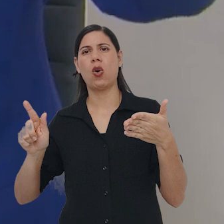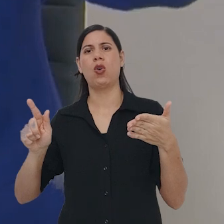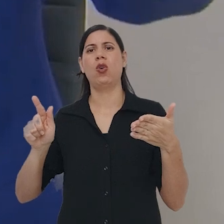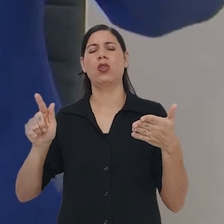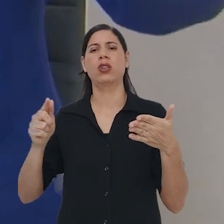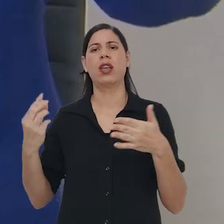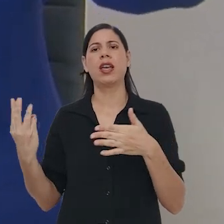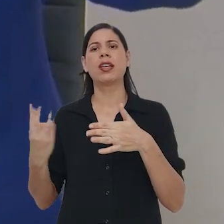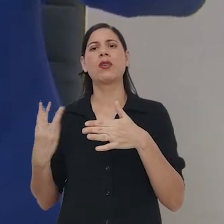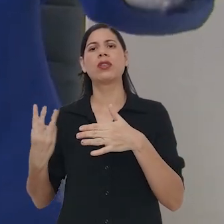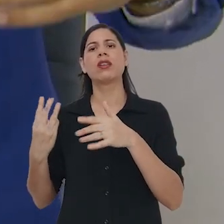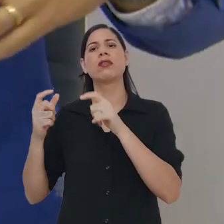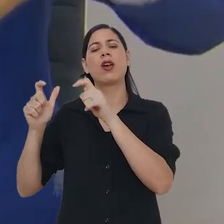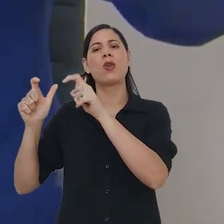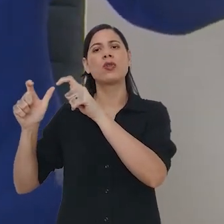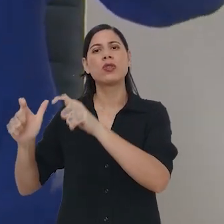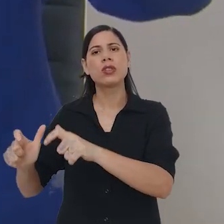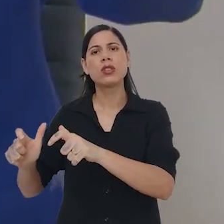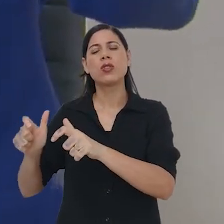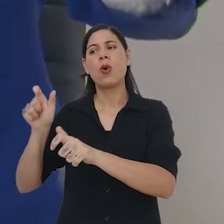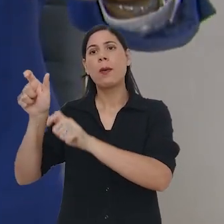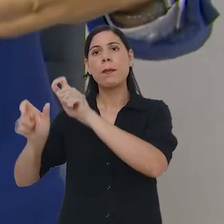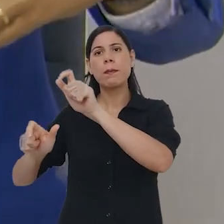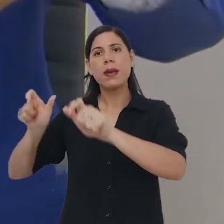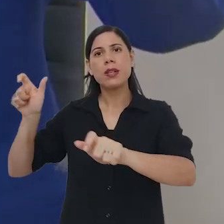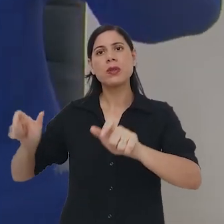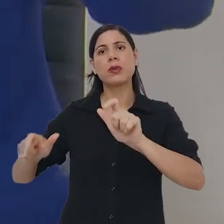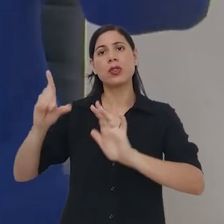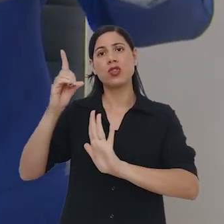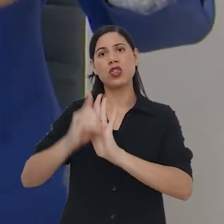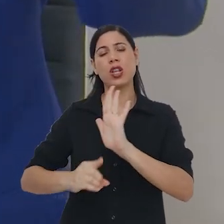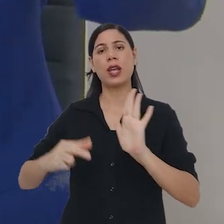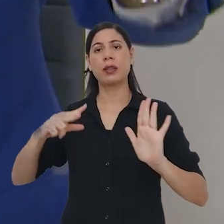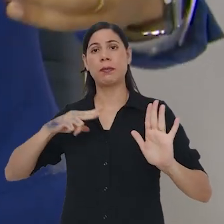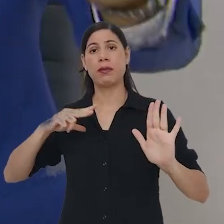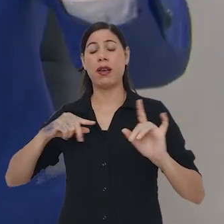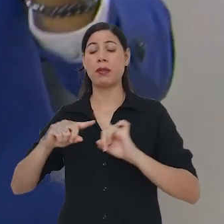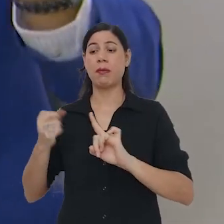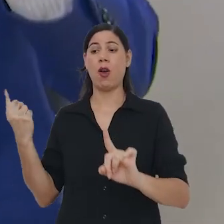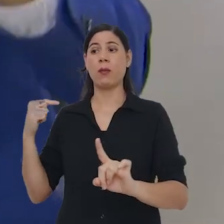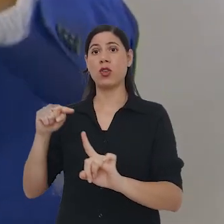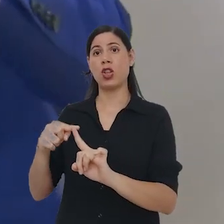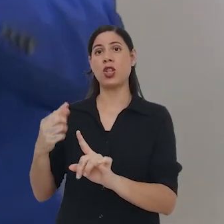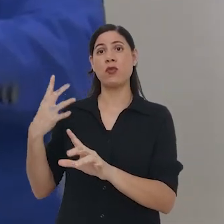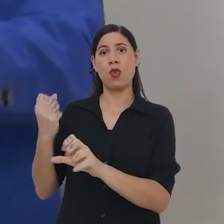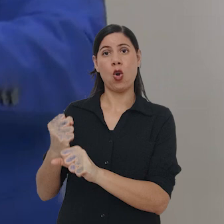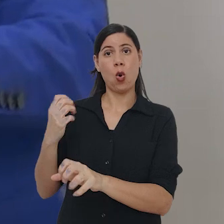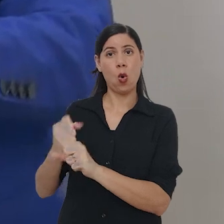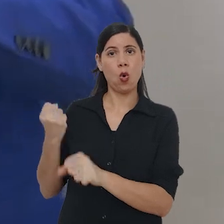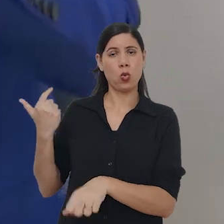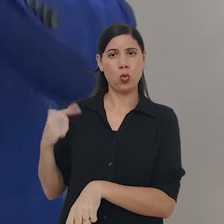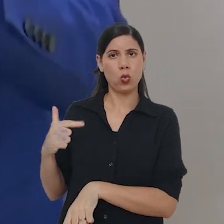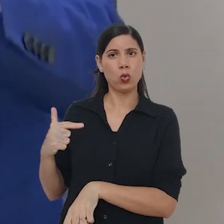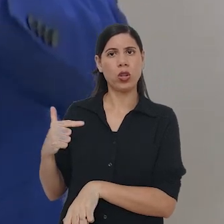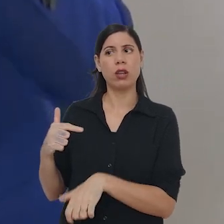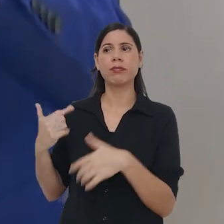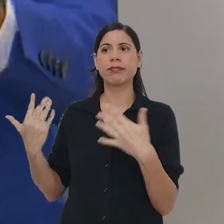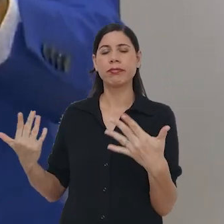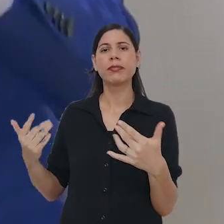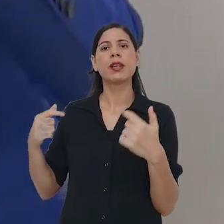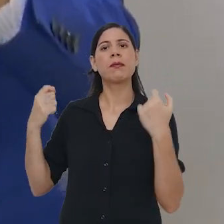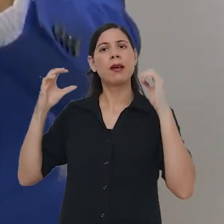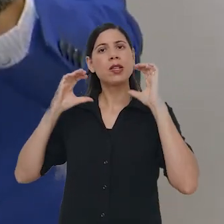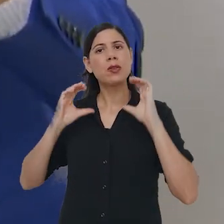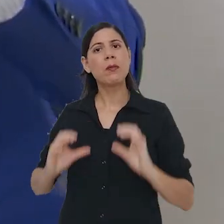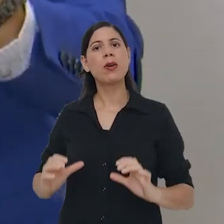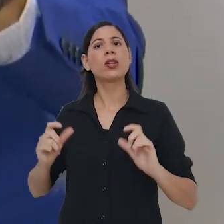de apoio do chamado terceiro setor, que são essas pessoas jurídicas de direito privado que atuam sem fins lucrativos, elas vão ter que se